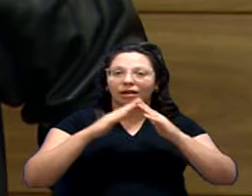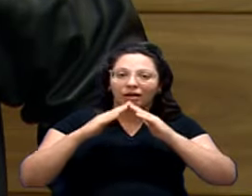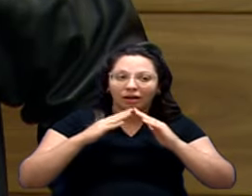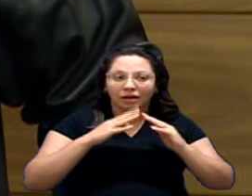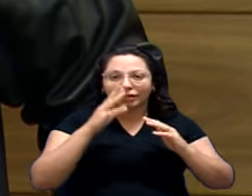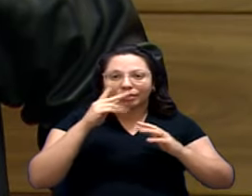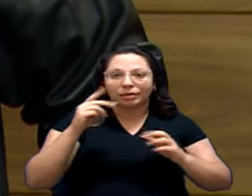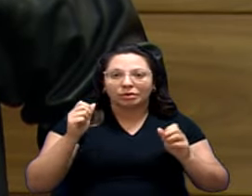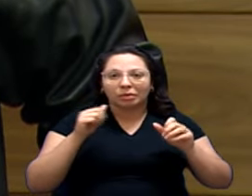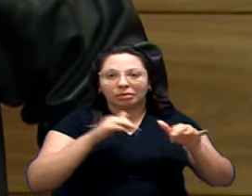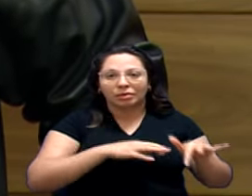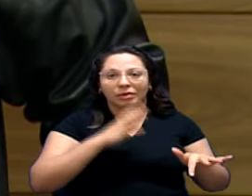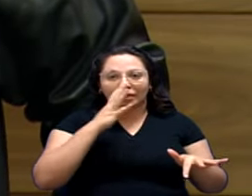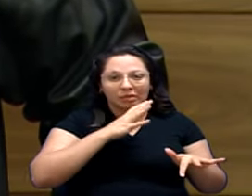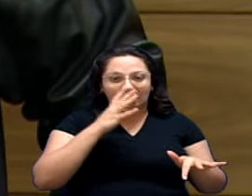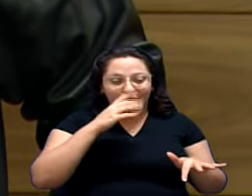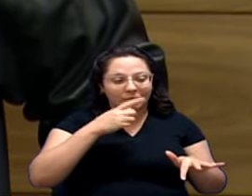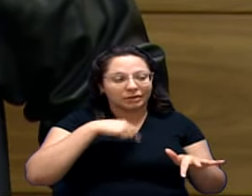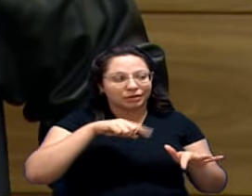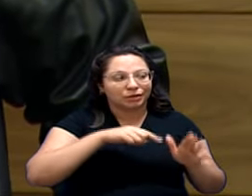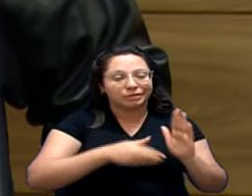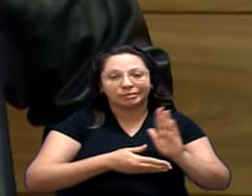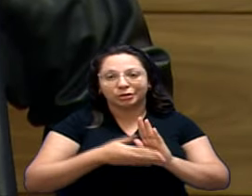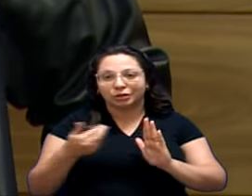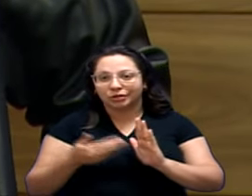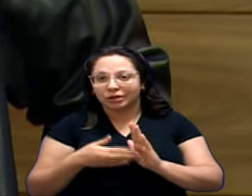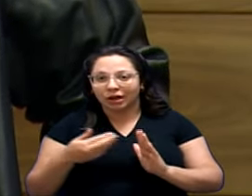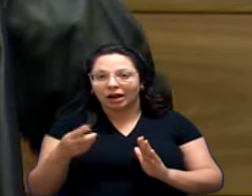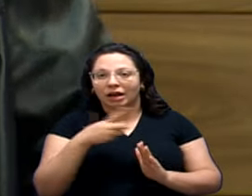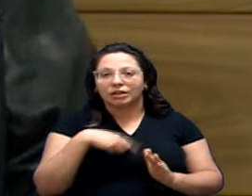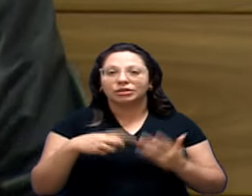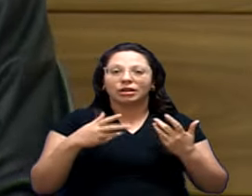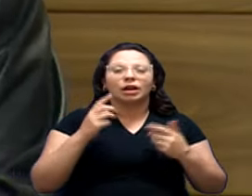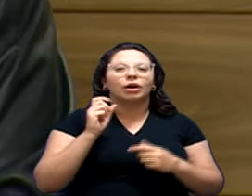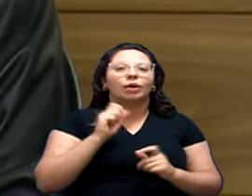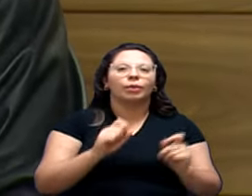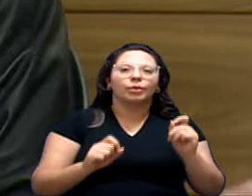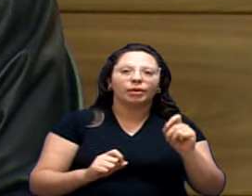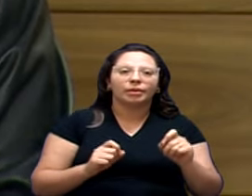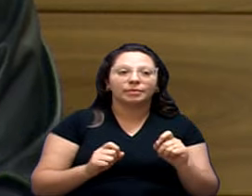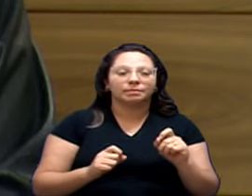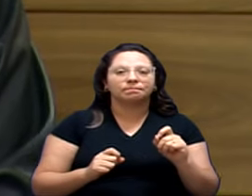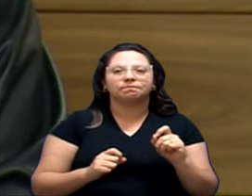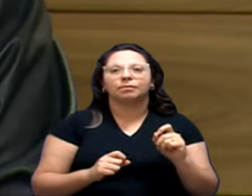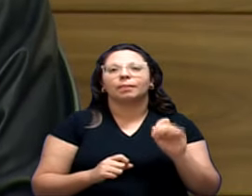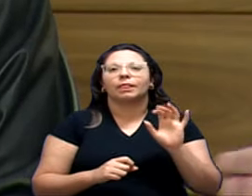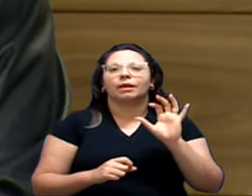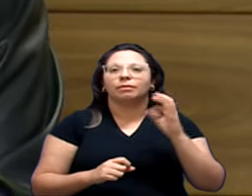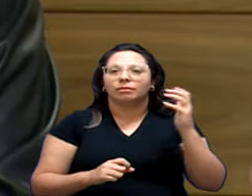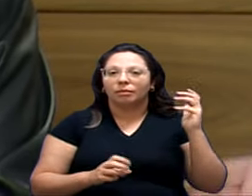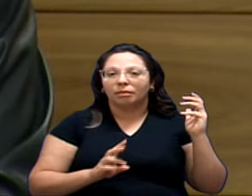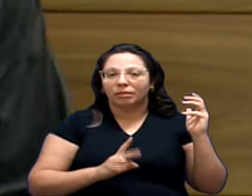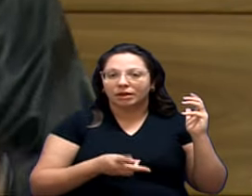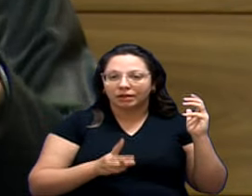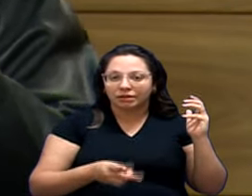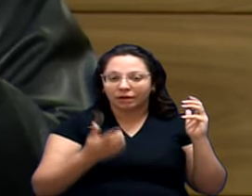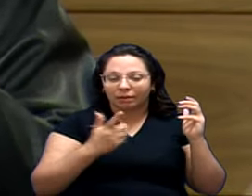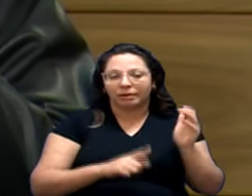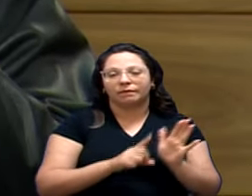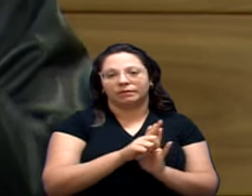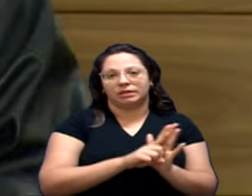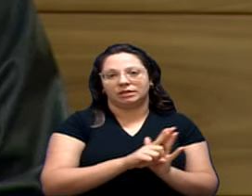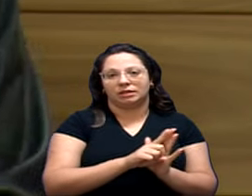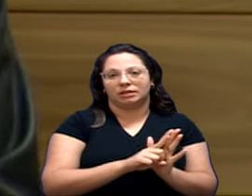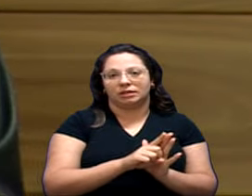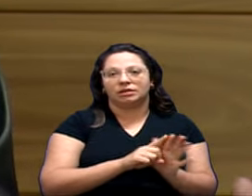ideia realmente é preservar preservar e fiscalizar só que existem já